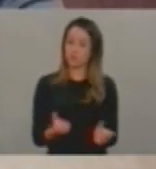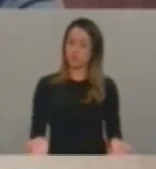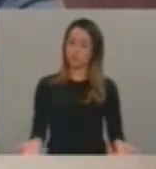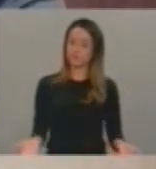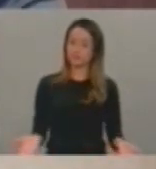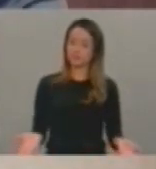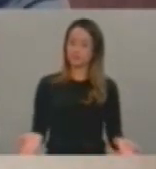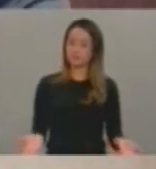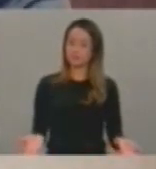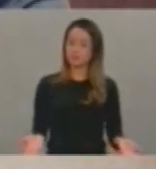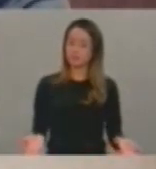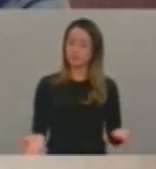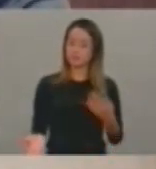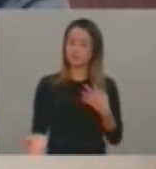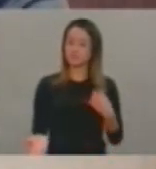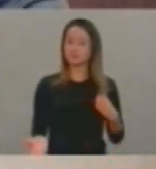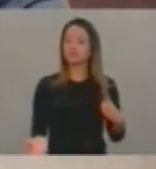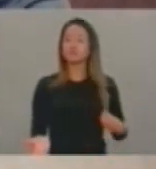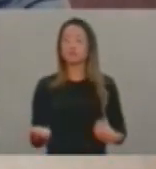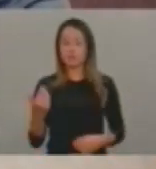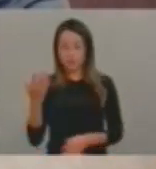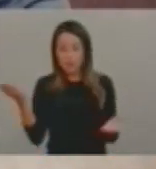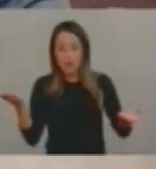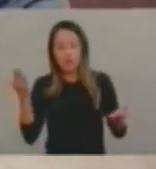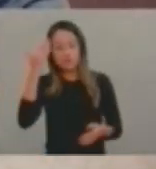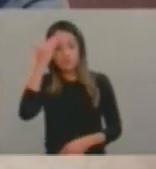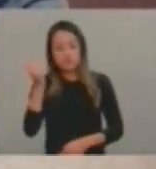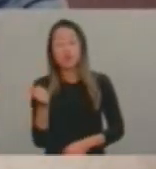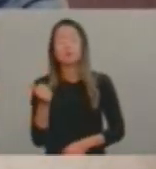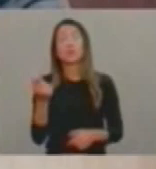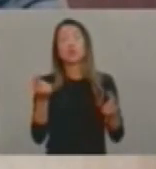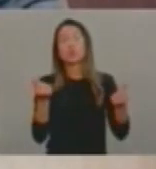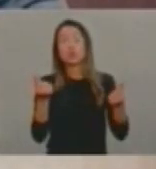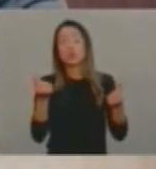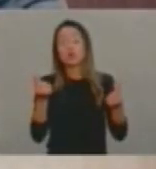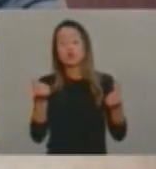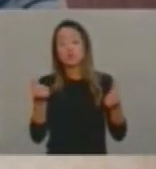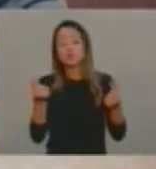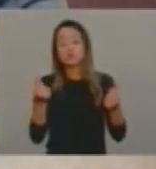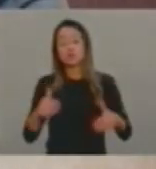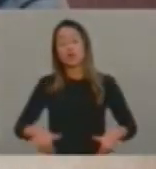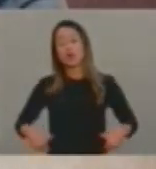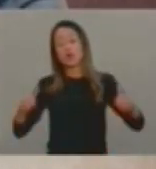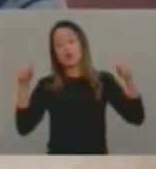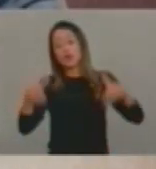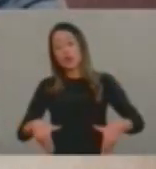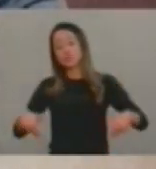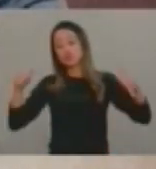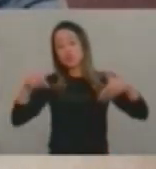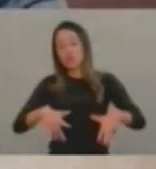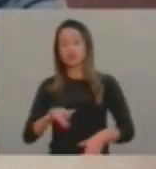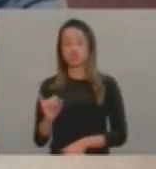Agora, sabe quanto é que cresceu a despesa de juros? Juros.